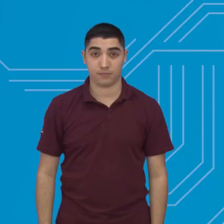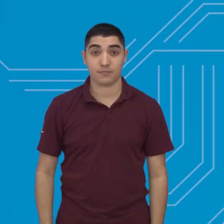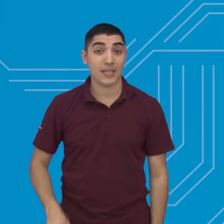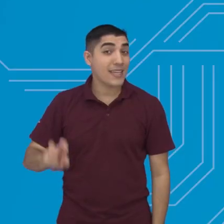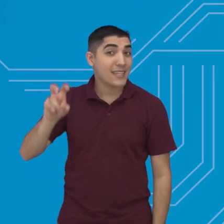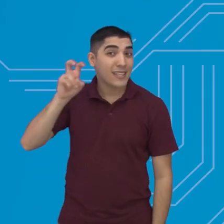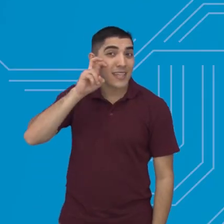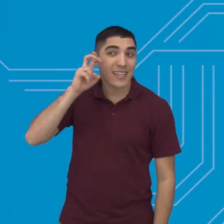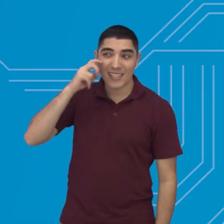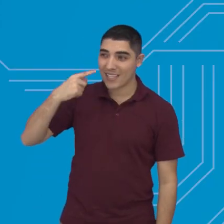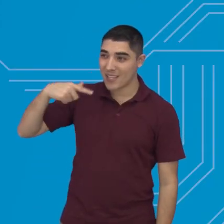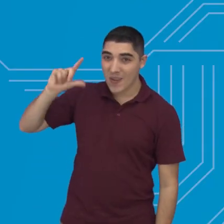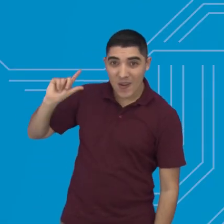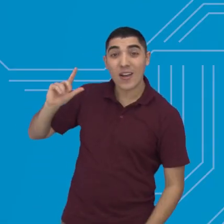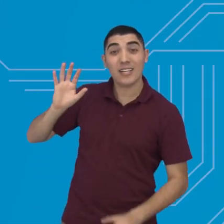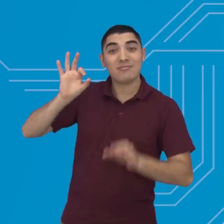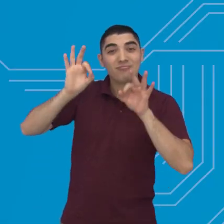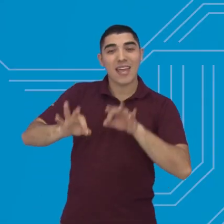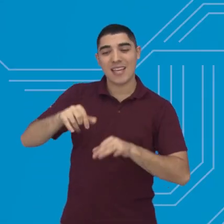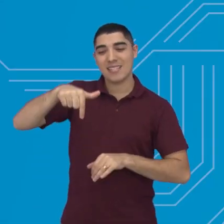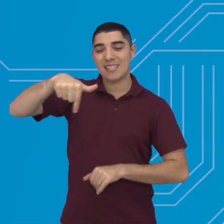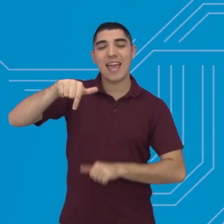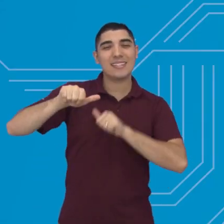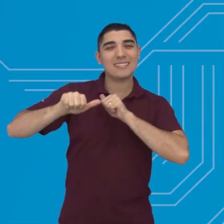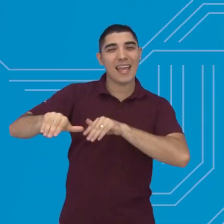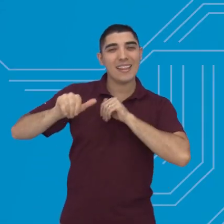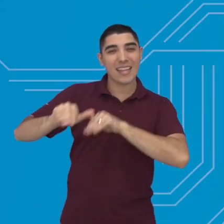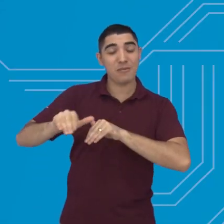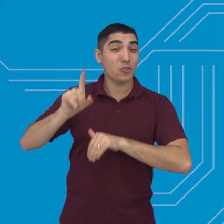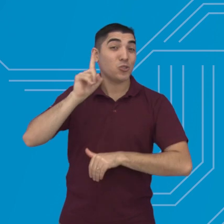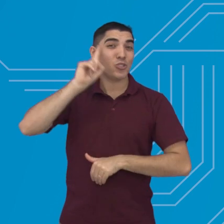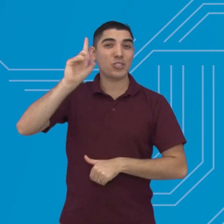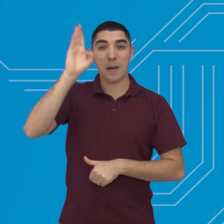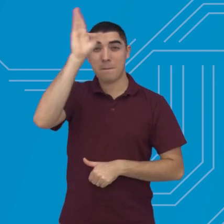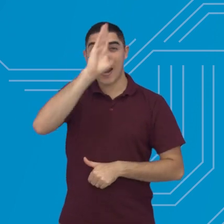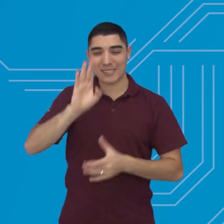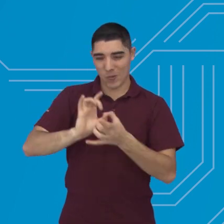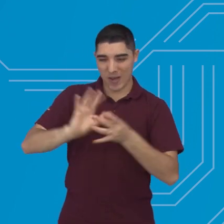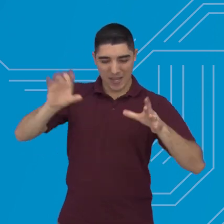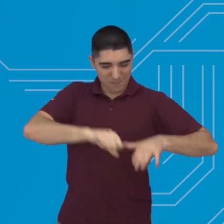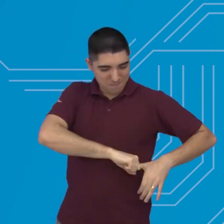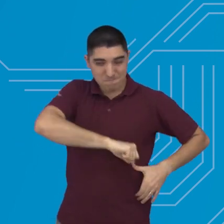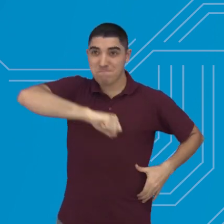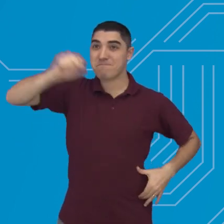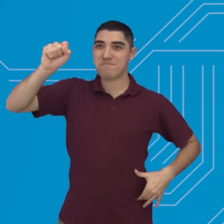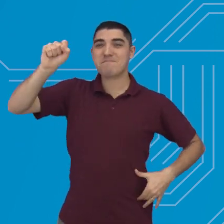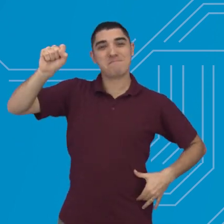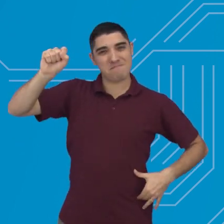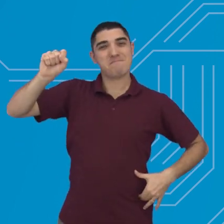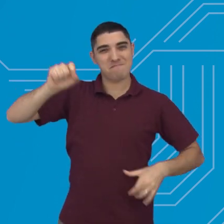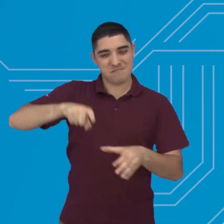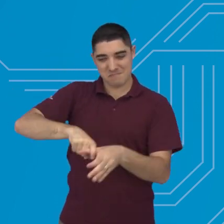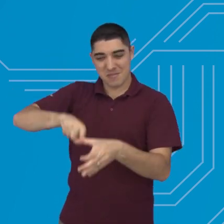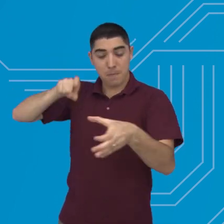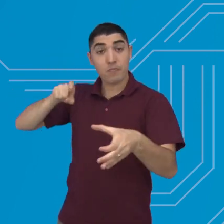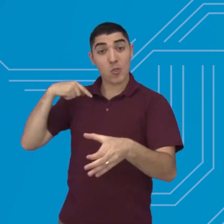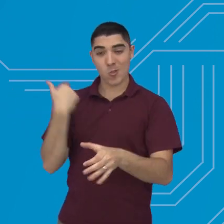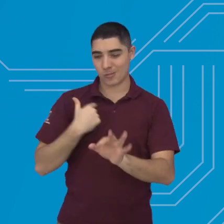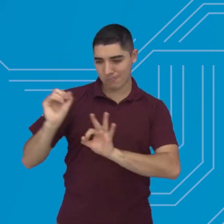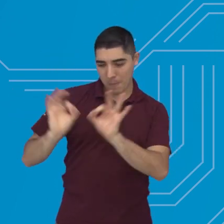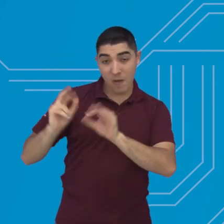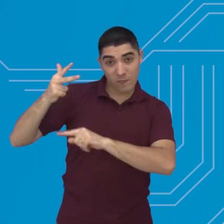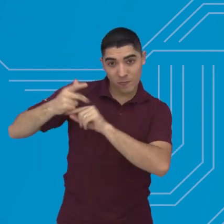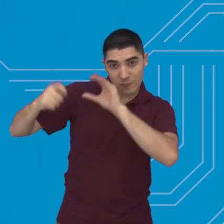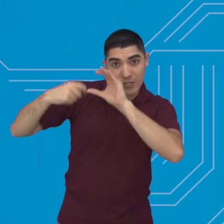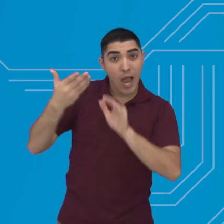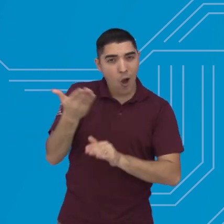comportamento. E quinta-feira foi nosso 7 de setembro, dia da independência do Brasil. Para marcar a data, a gente preparou uma série de reportagens